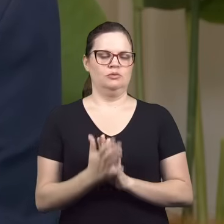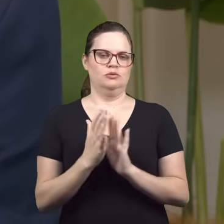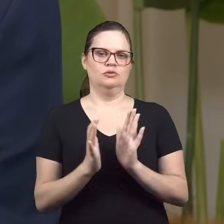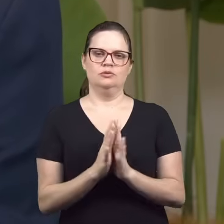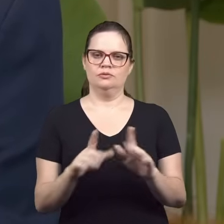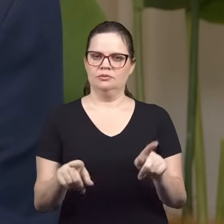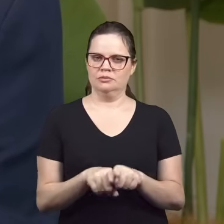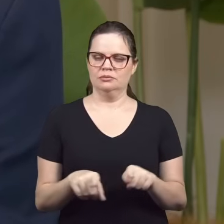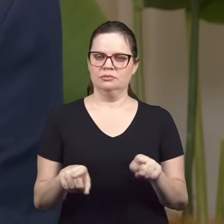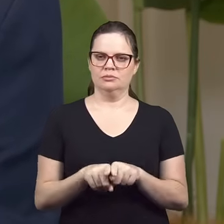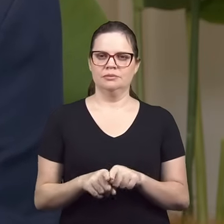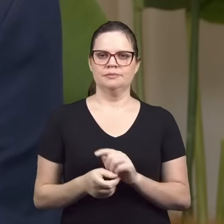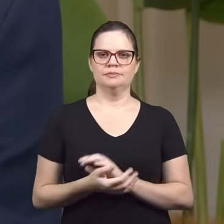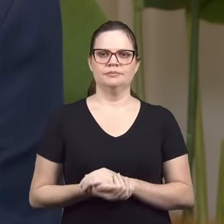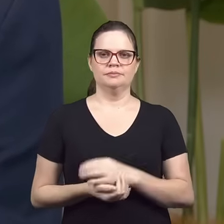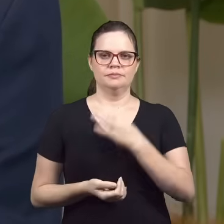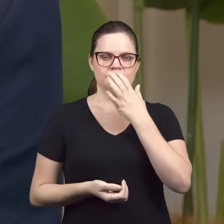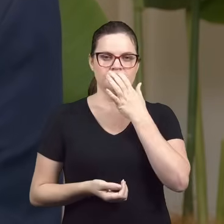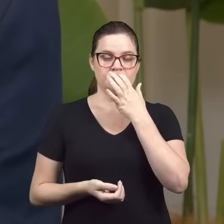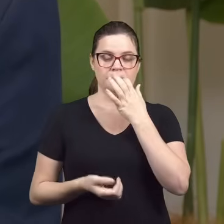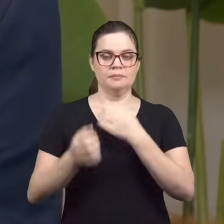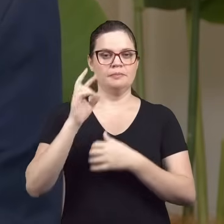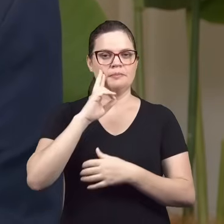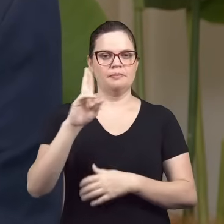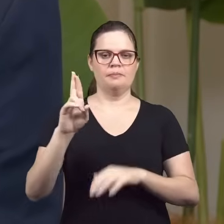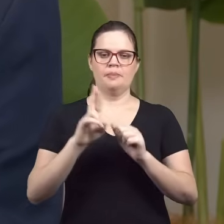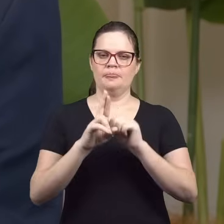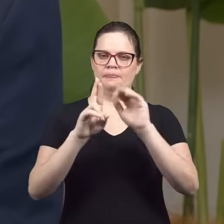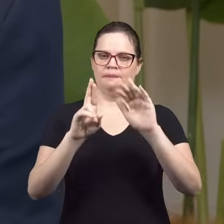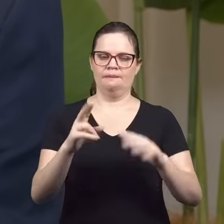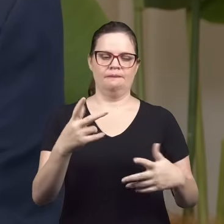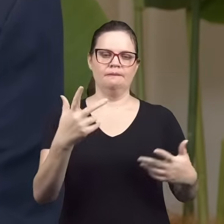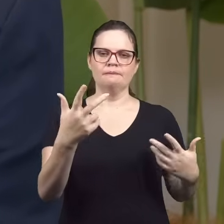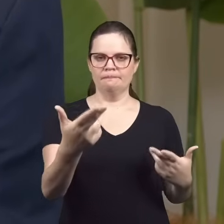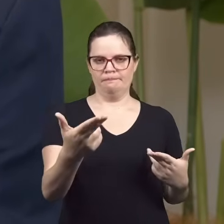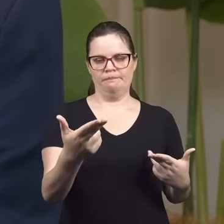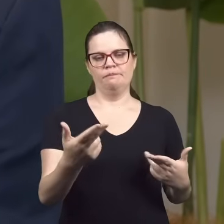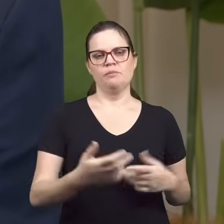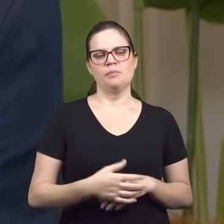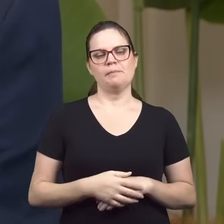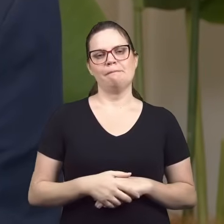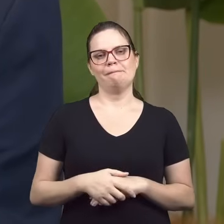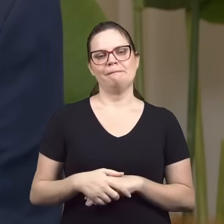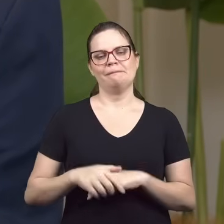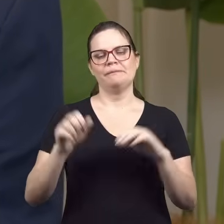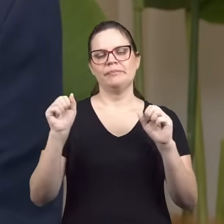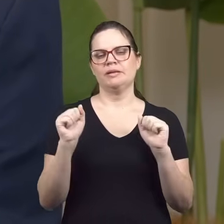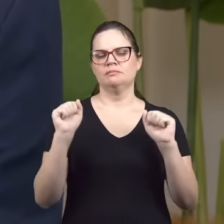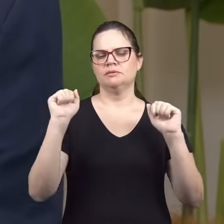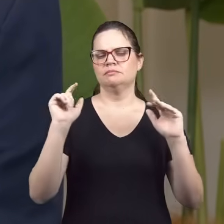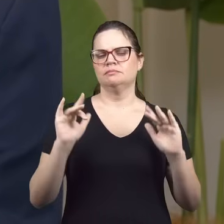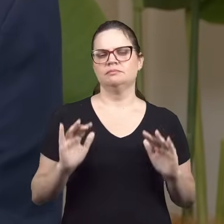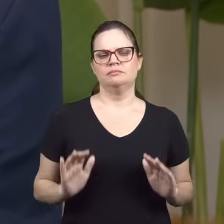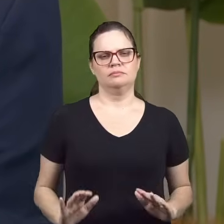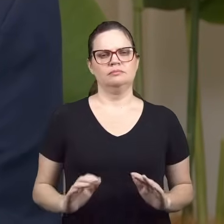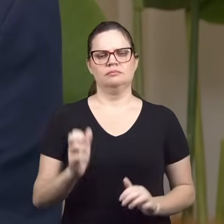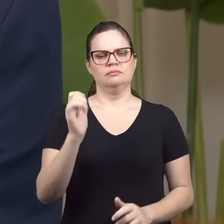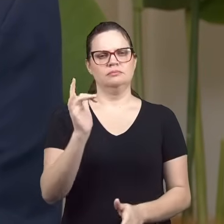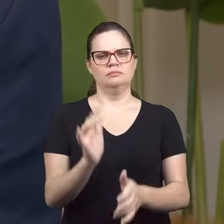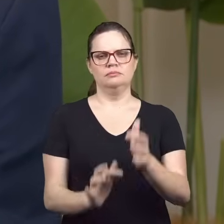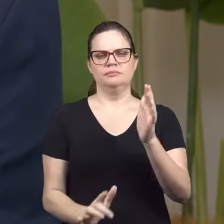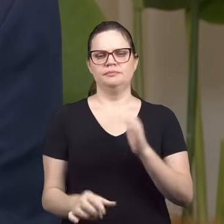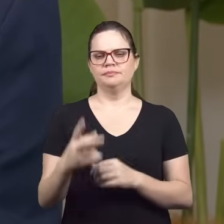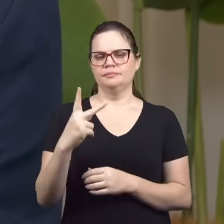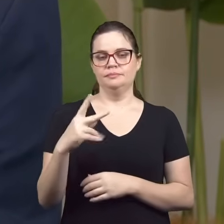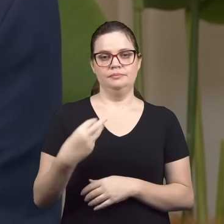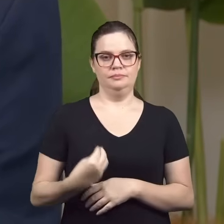obra, e que o Senhor abençoe você assim também. Que uma bênção muito grande seja derramada sobre a